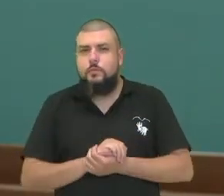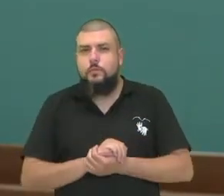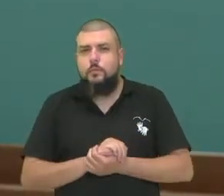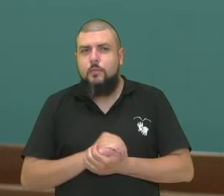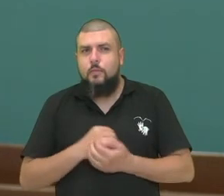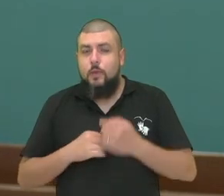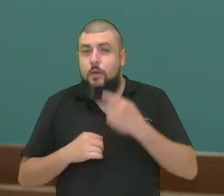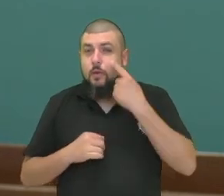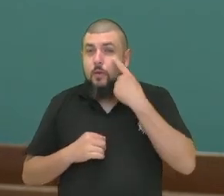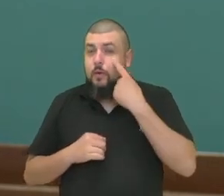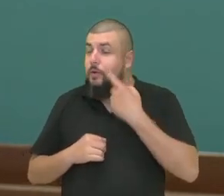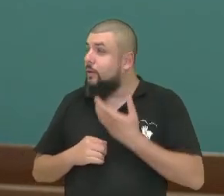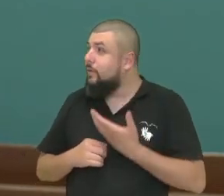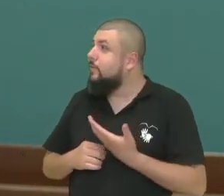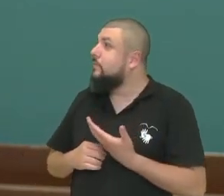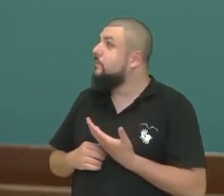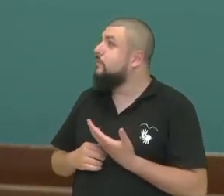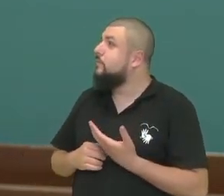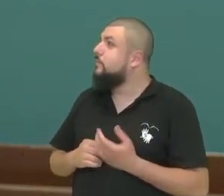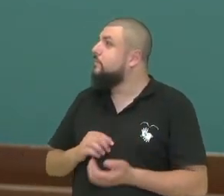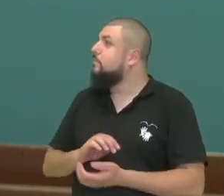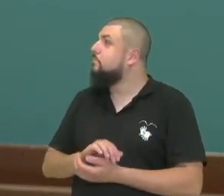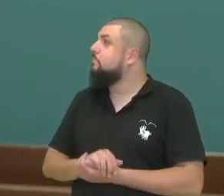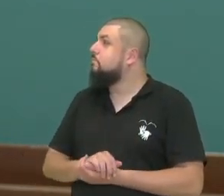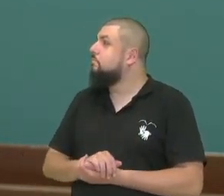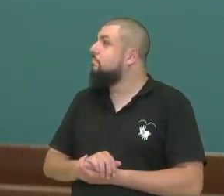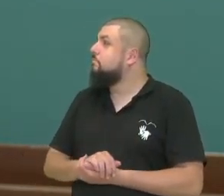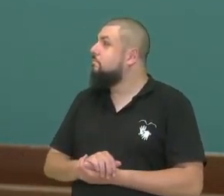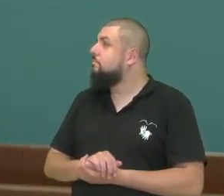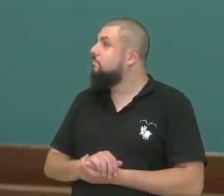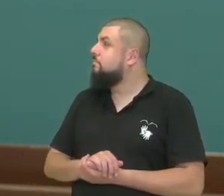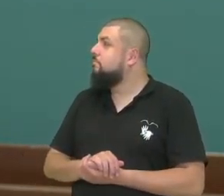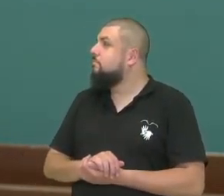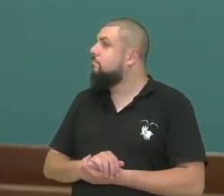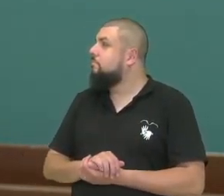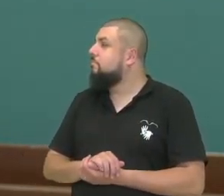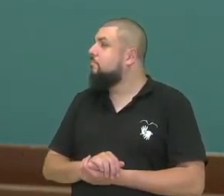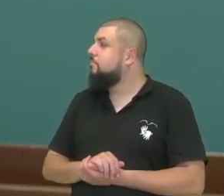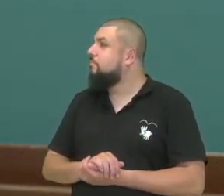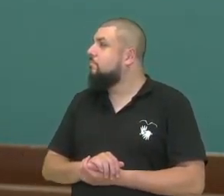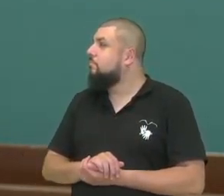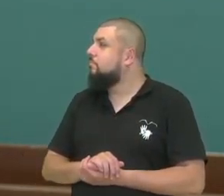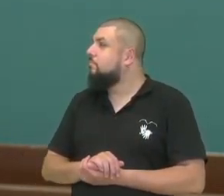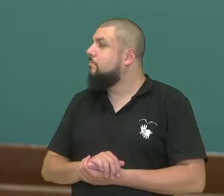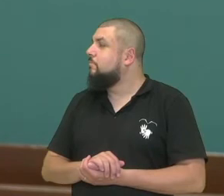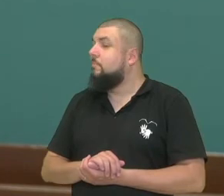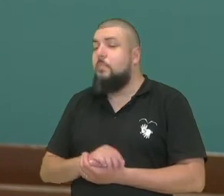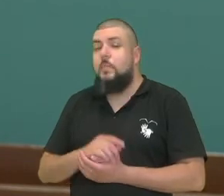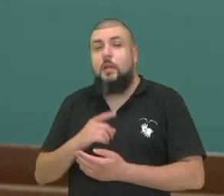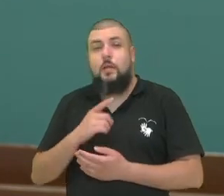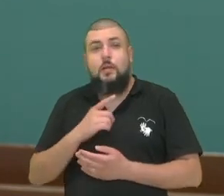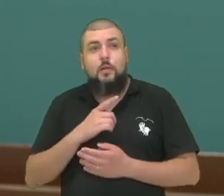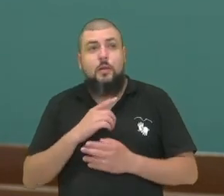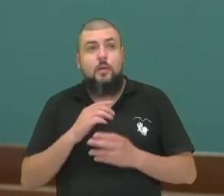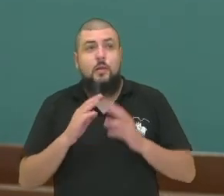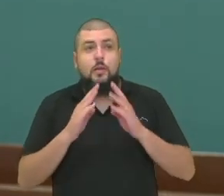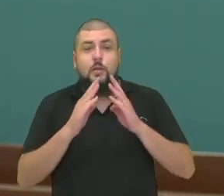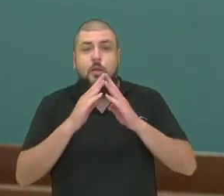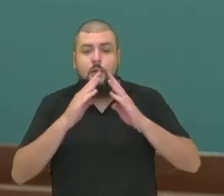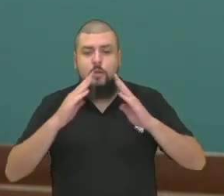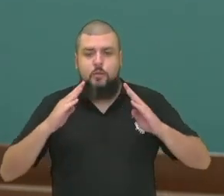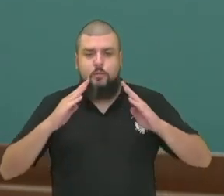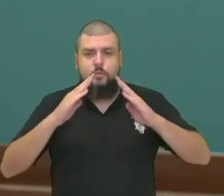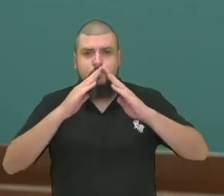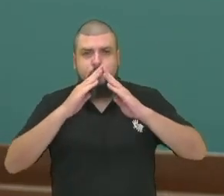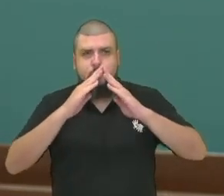dentro dessa imagem Olha só algumas respostas possíveis que a gente pode observar né então aqui a gente tem o telhado né aqui no telhado